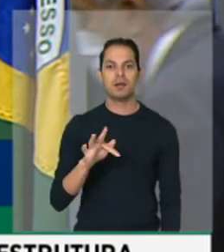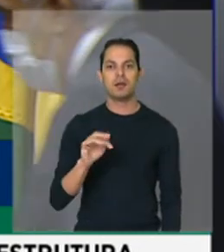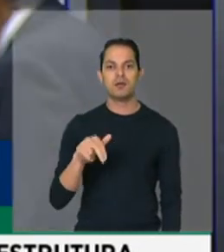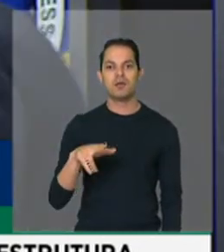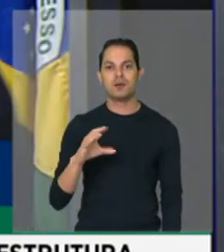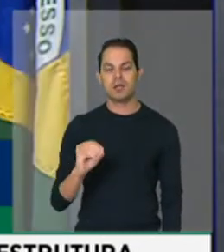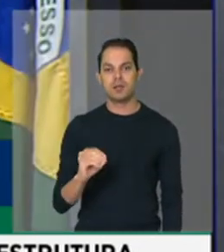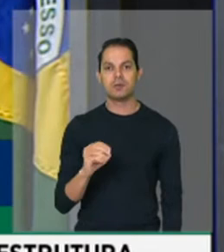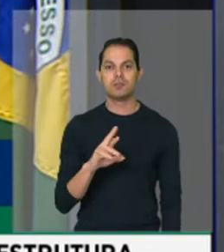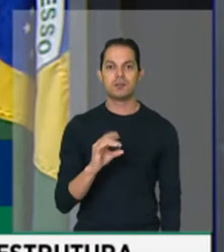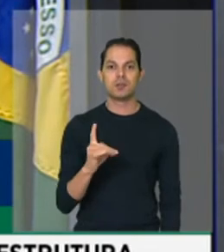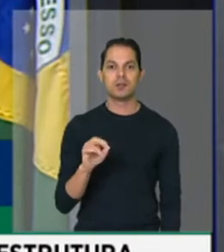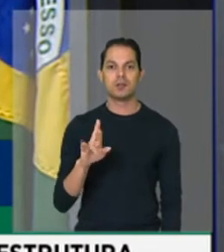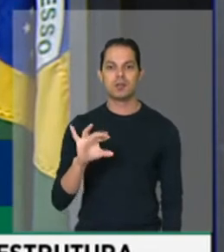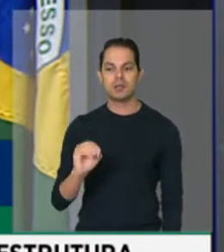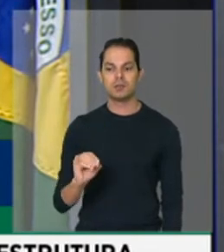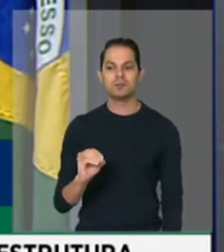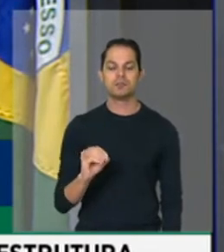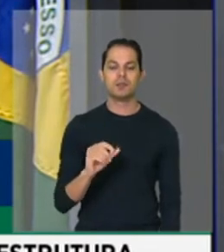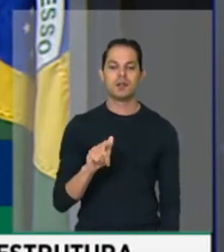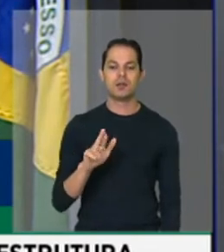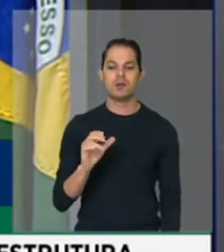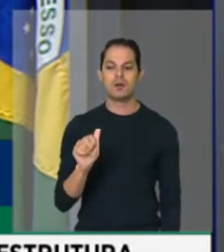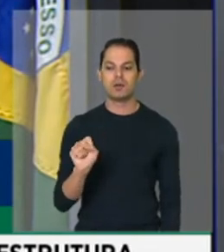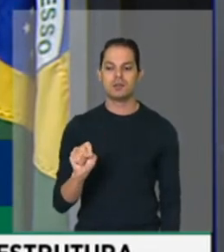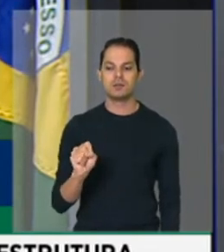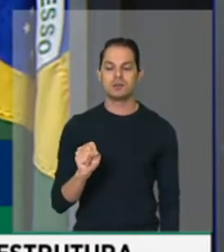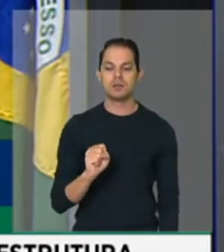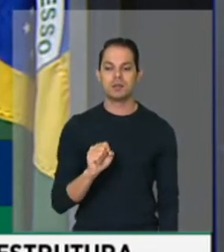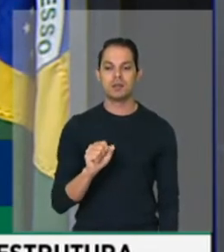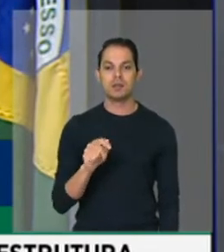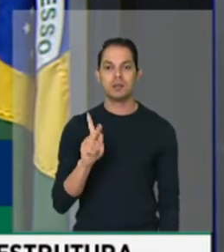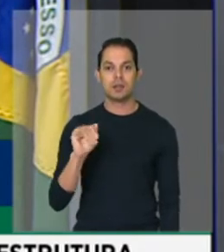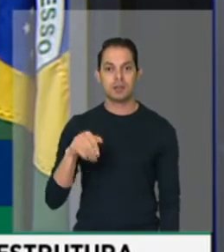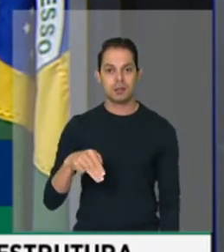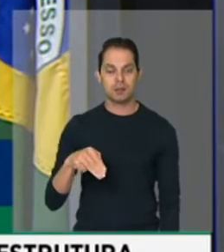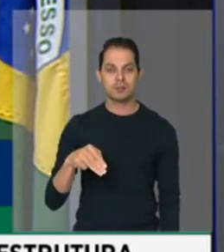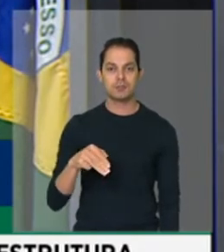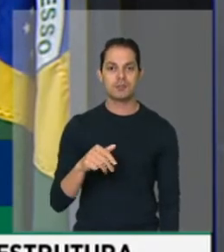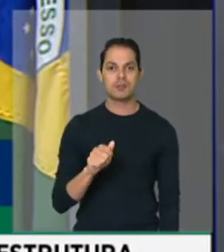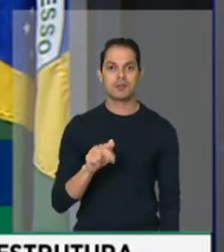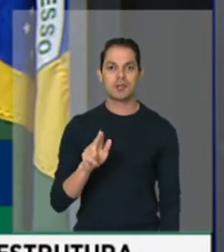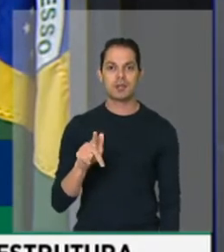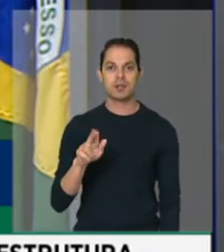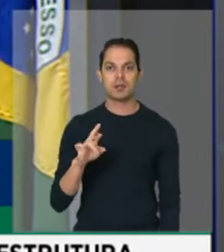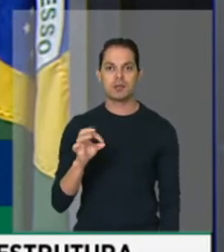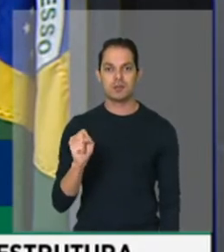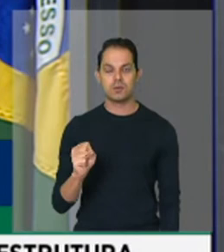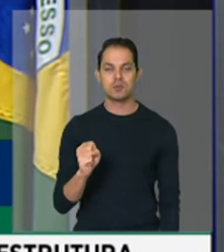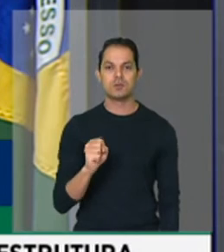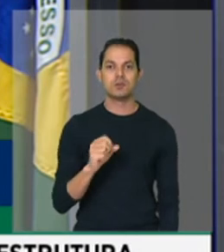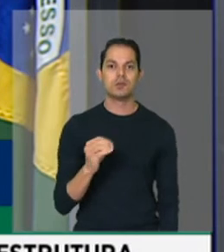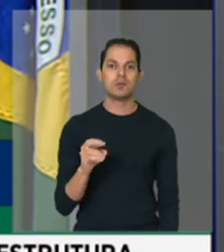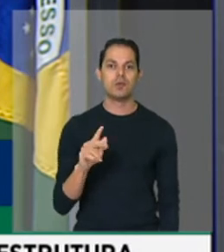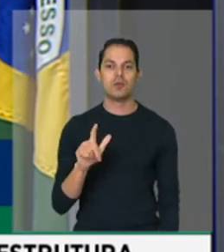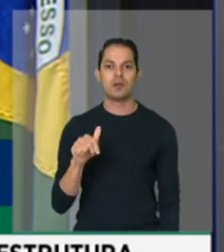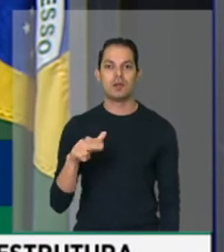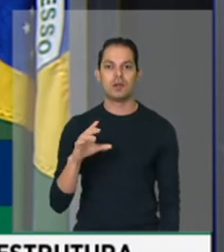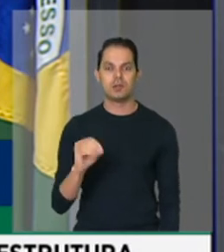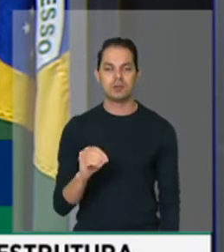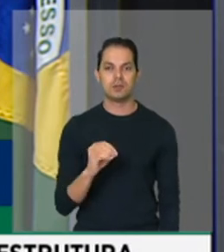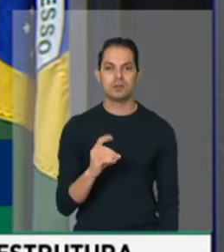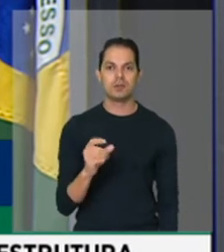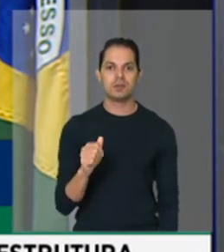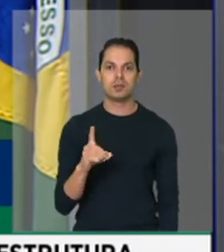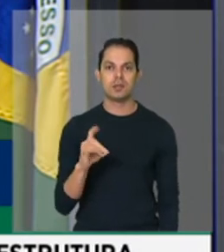Cartafina, Rodrigo Coelho, Lucas Redecker, Kim Kataguiri, Augusto Coutinho, Orlando Silva, Odair